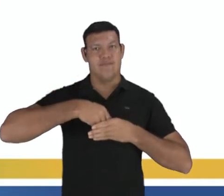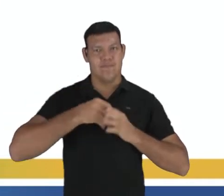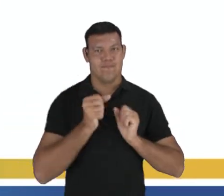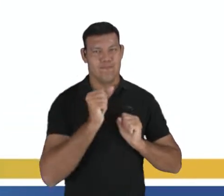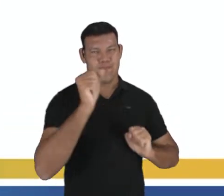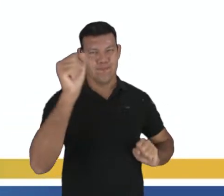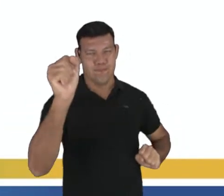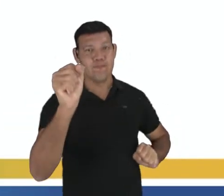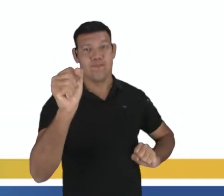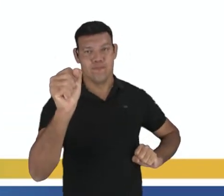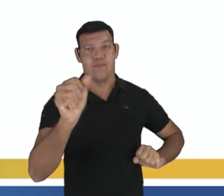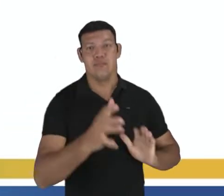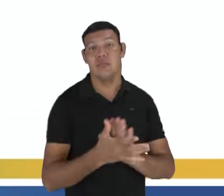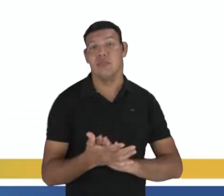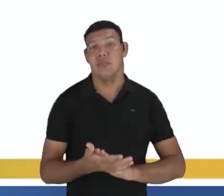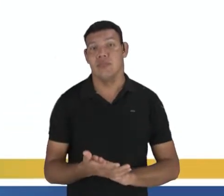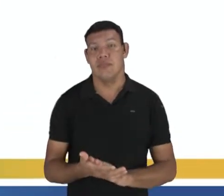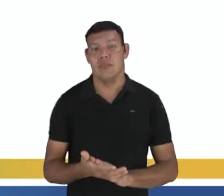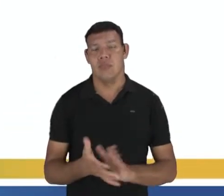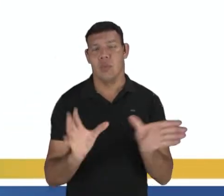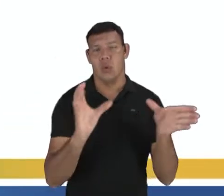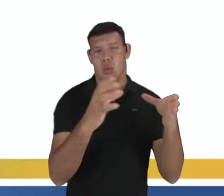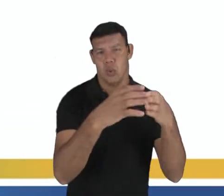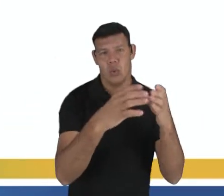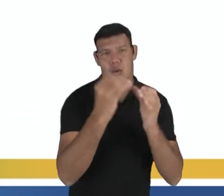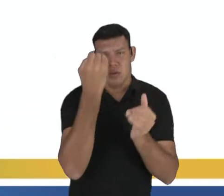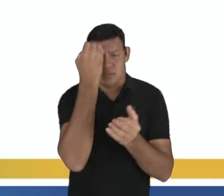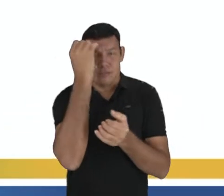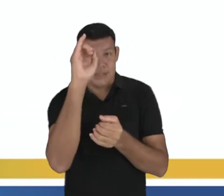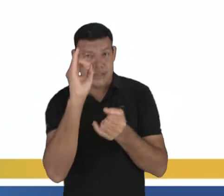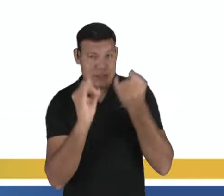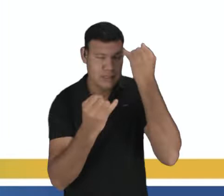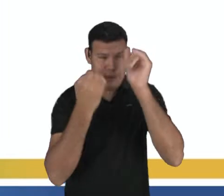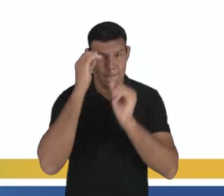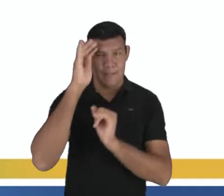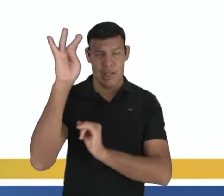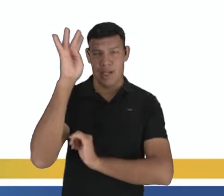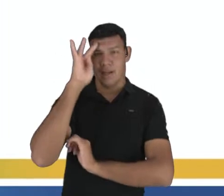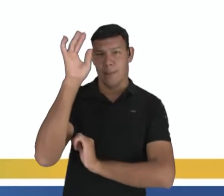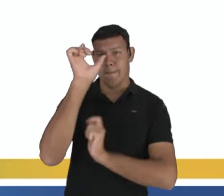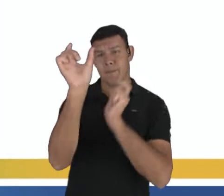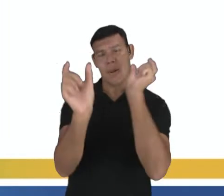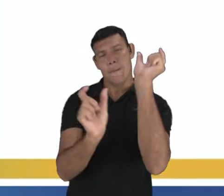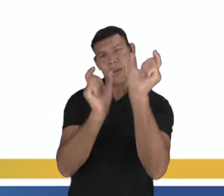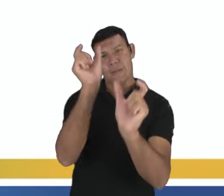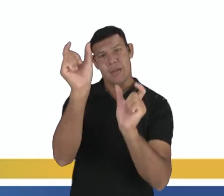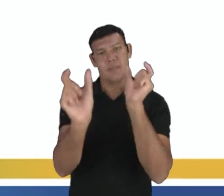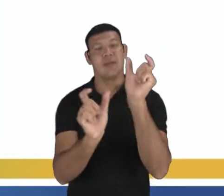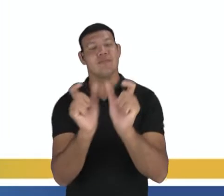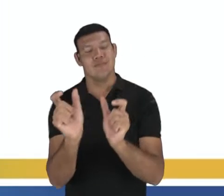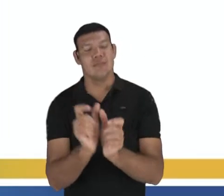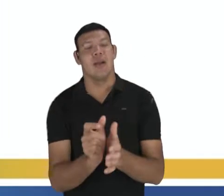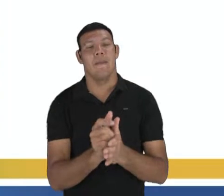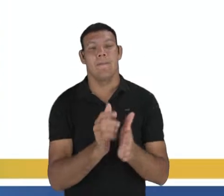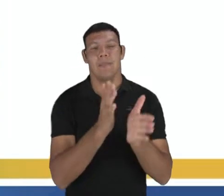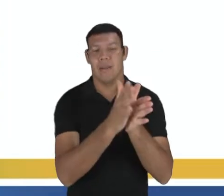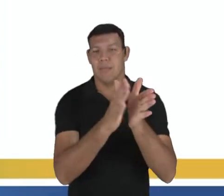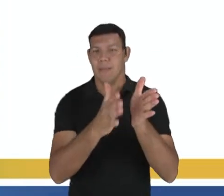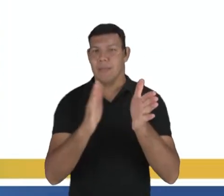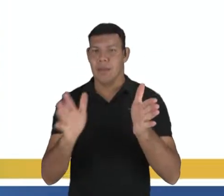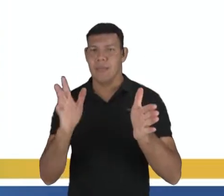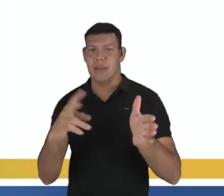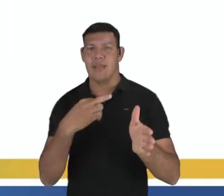Em toda parte, um determinado conjunto de ideias, pensamentos e palavras passa por várias